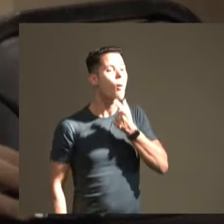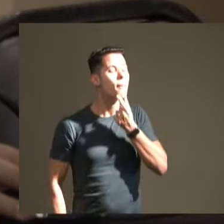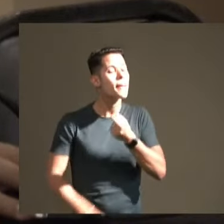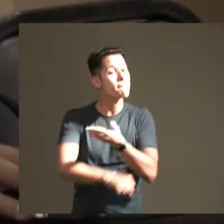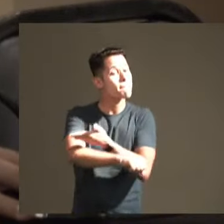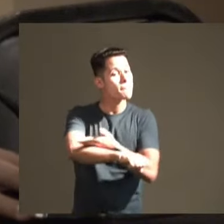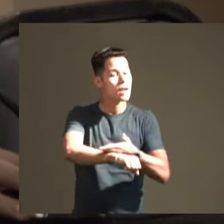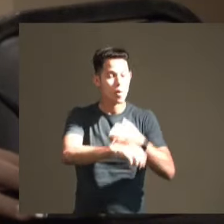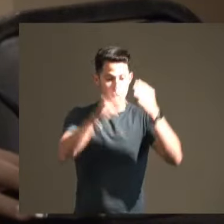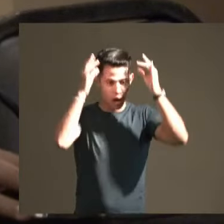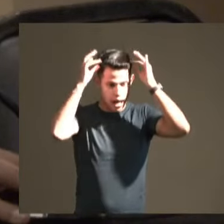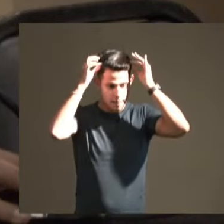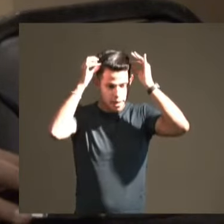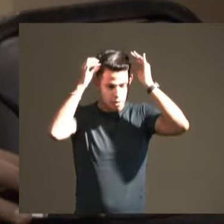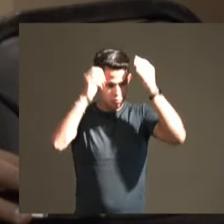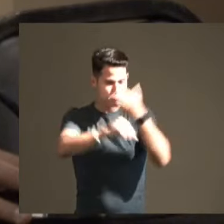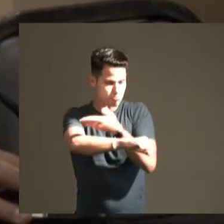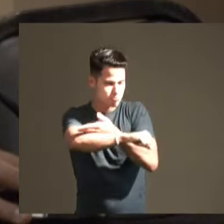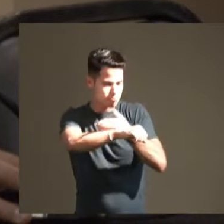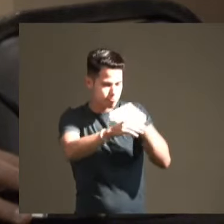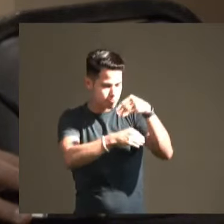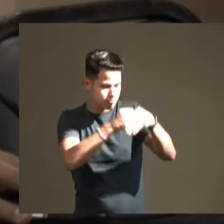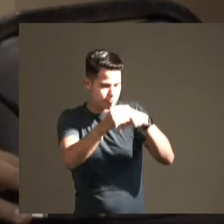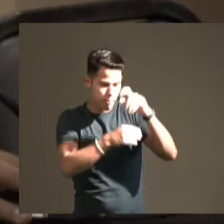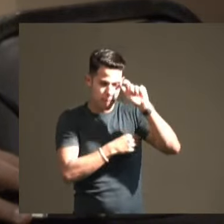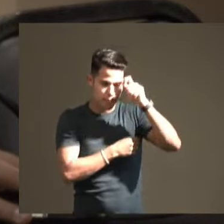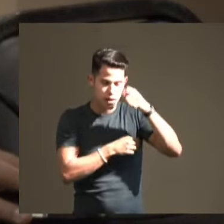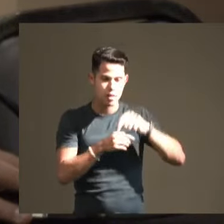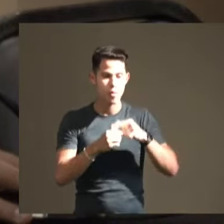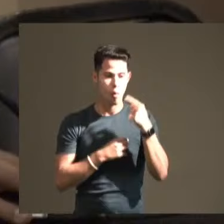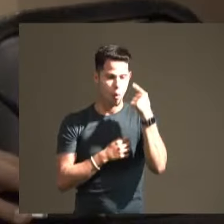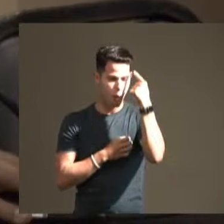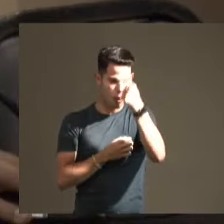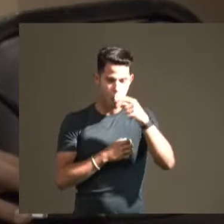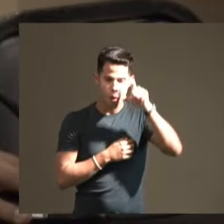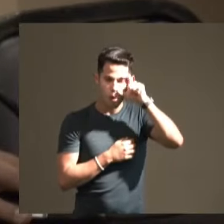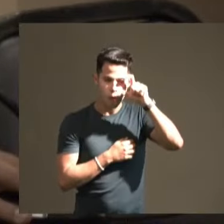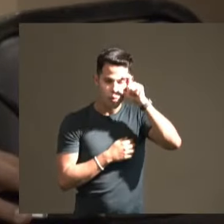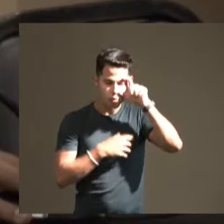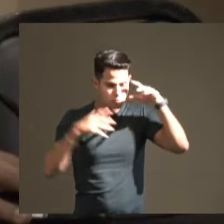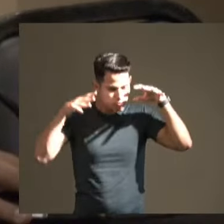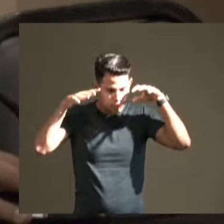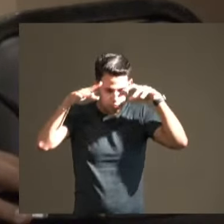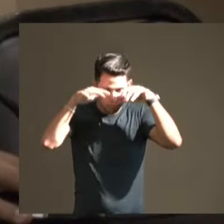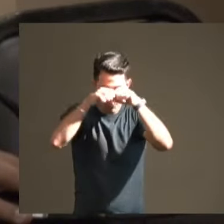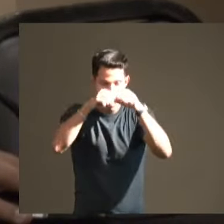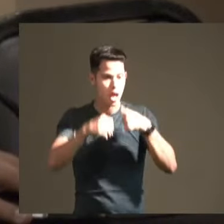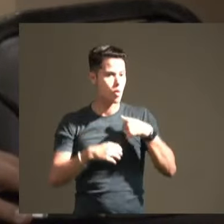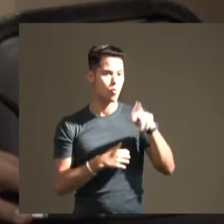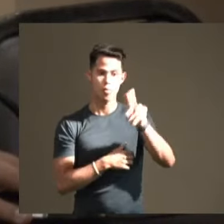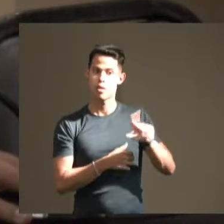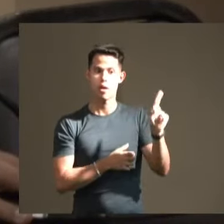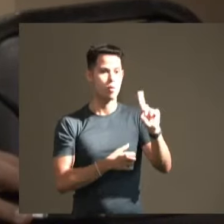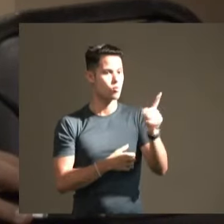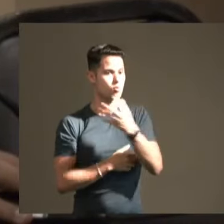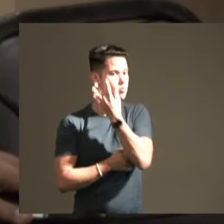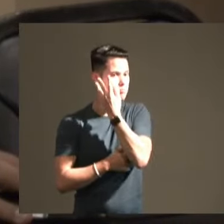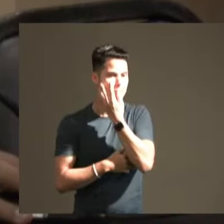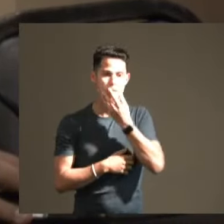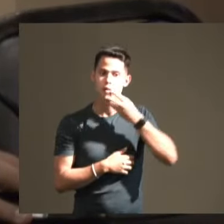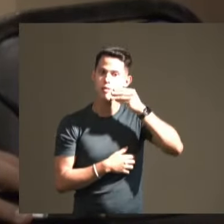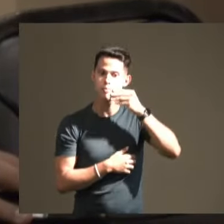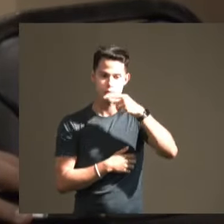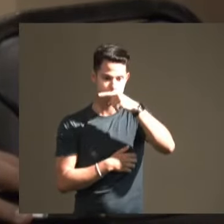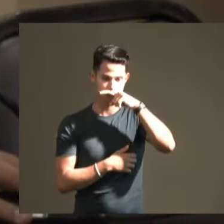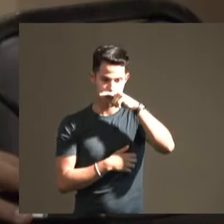cabelos grisalhos, óculos escuro, não uso barba nem bigode,